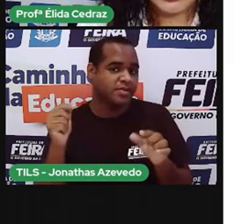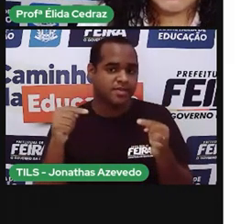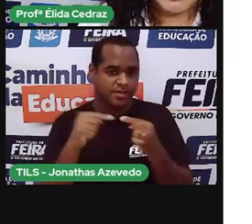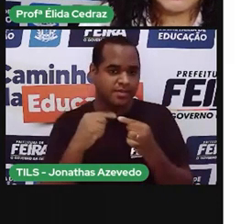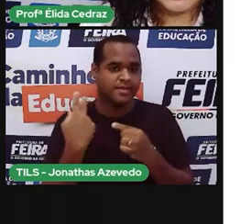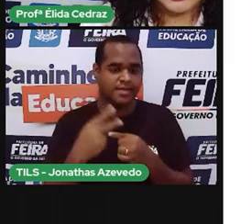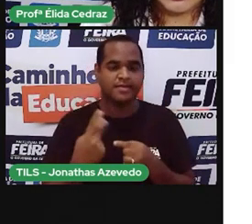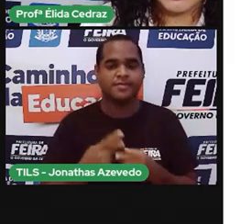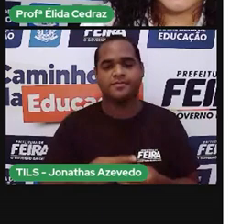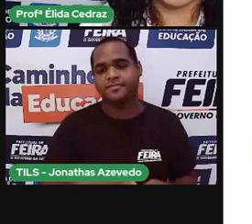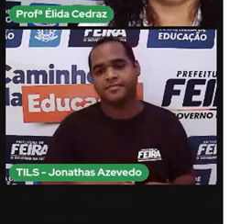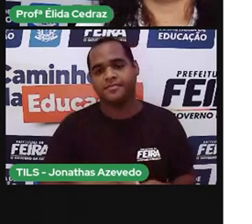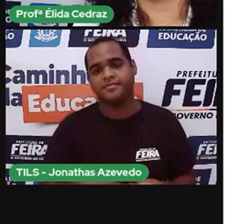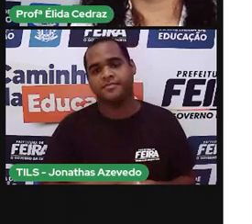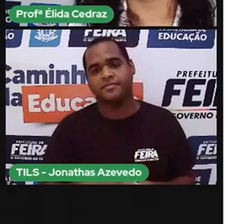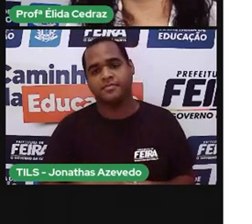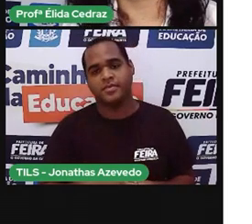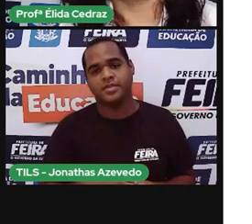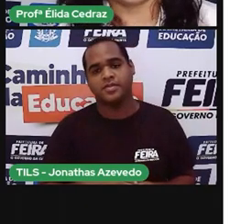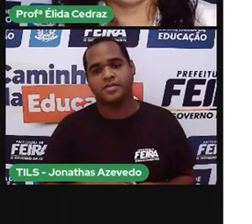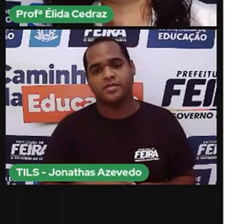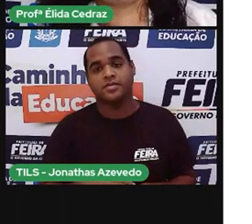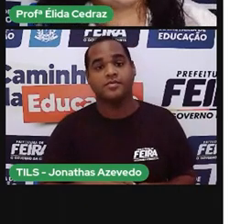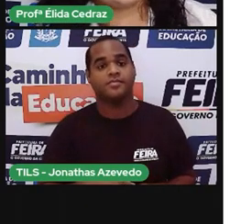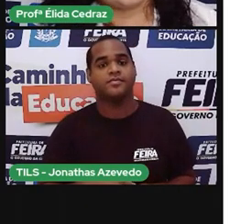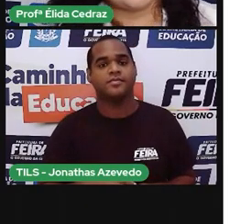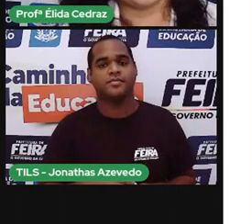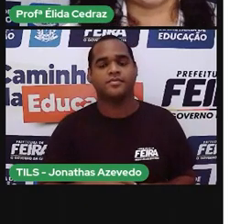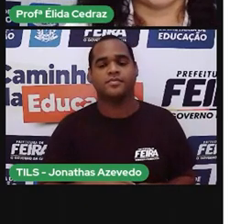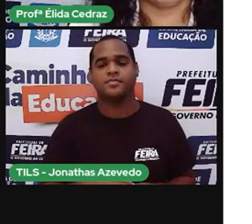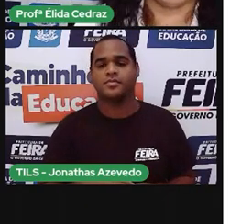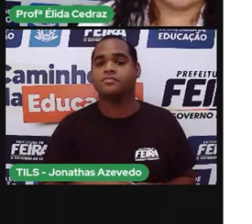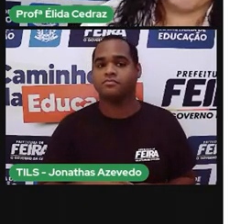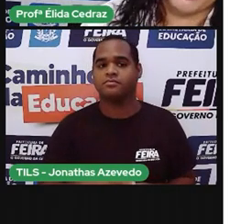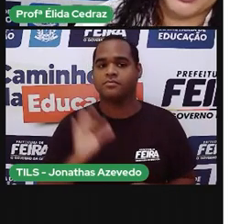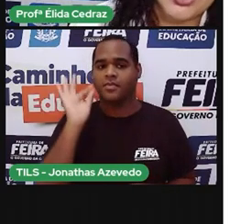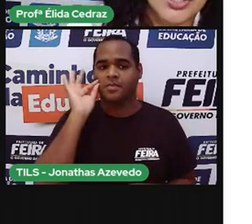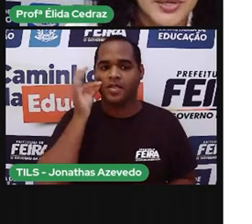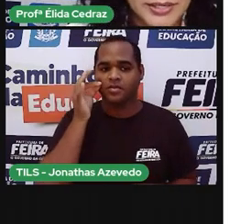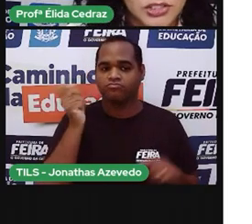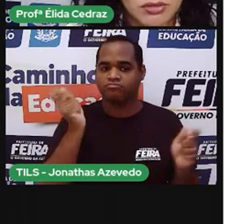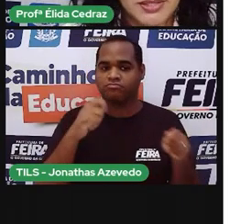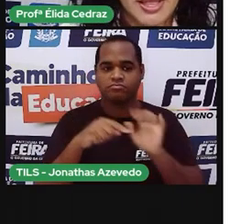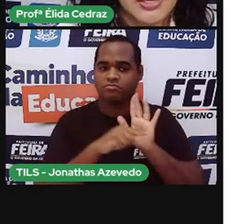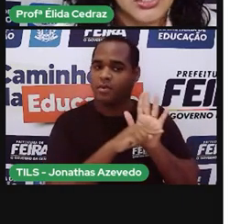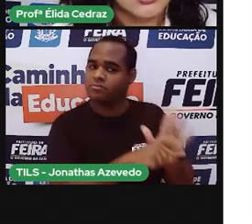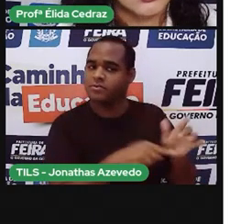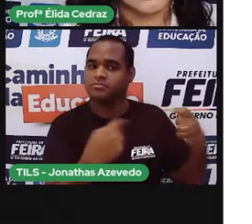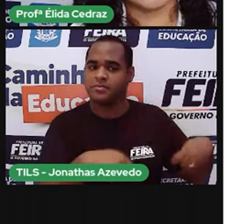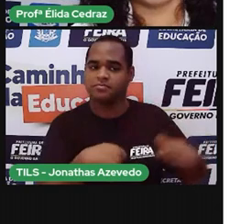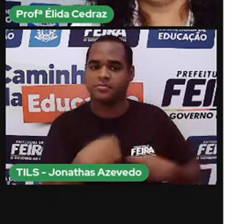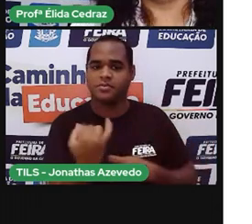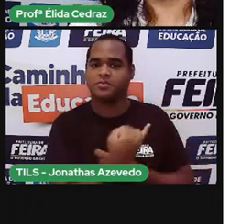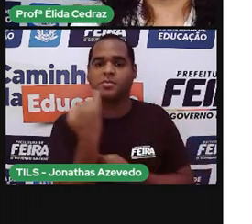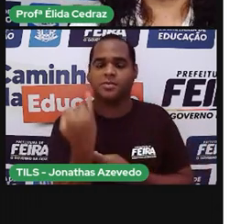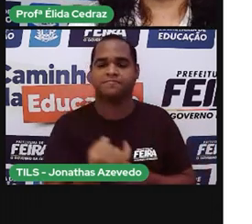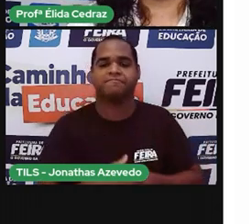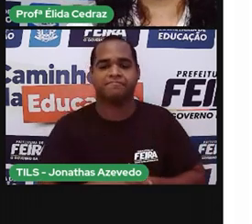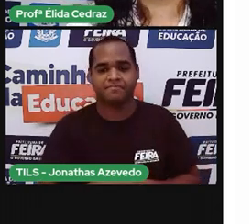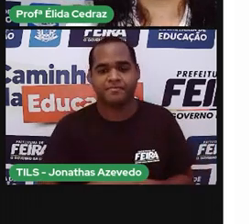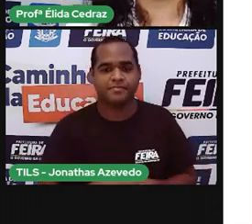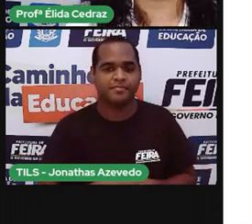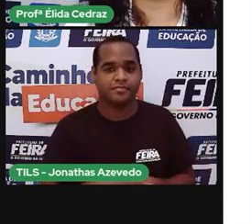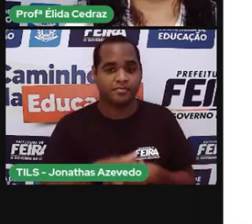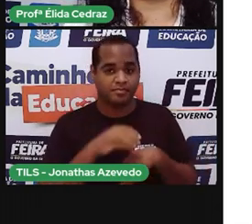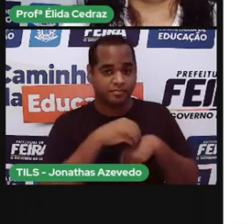vamos continuar a nossa atividade. A ajuda de um adulto é muito importante na hora da atividade. Então,